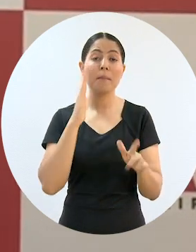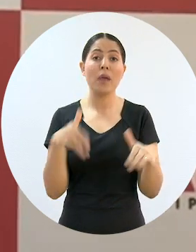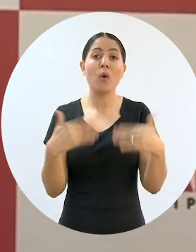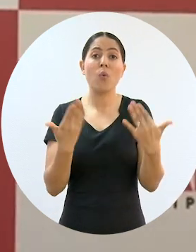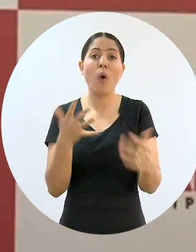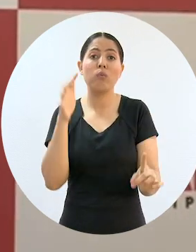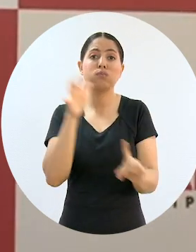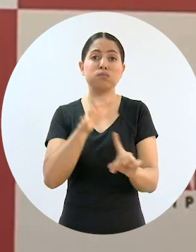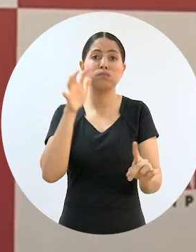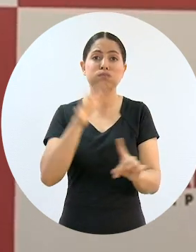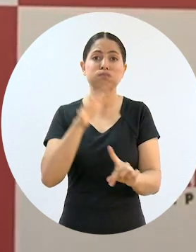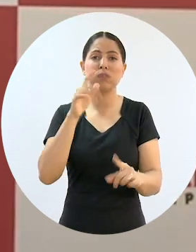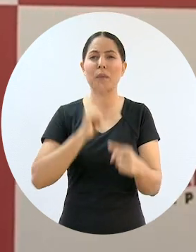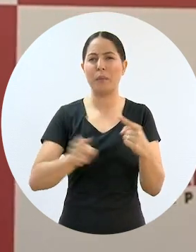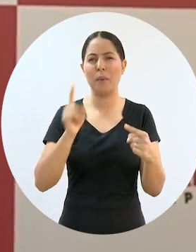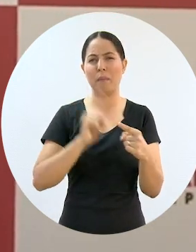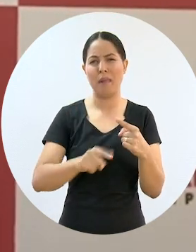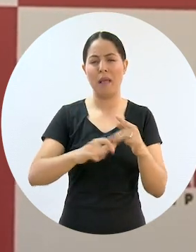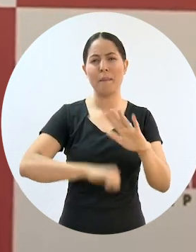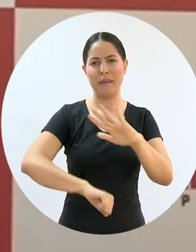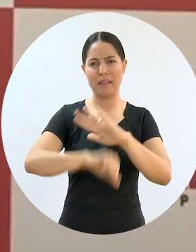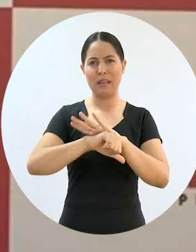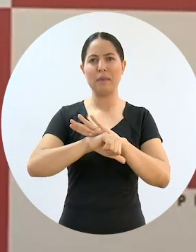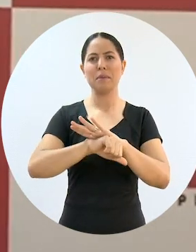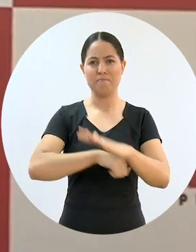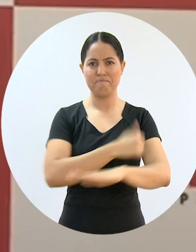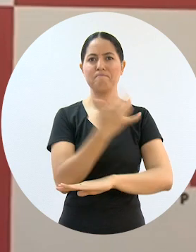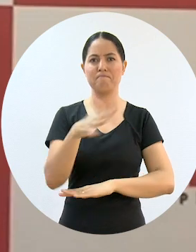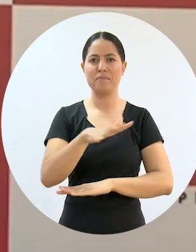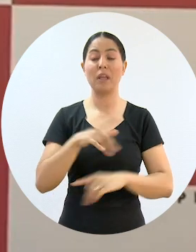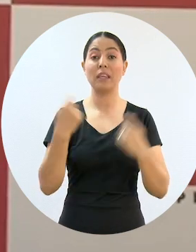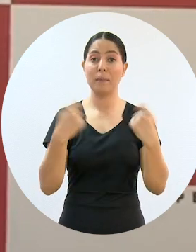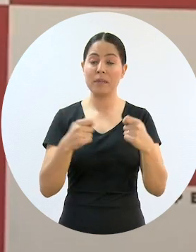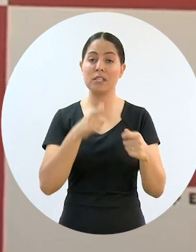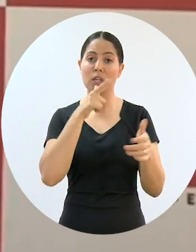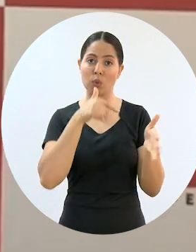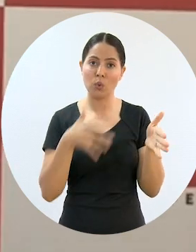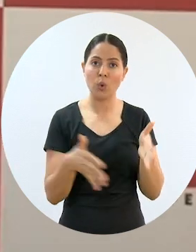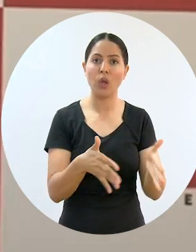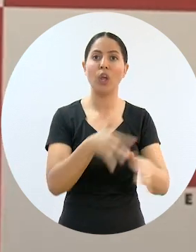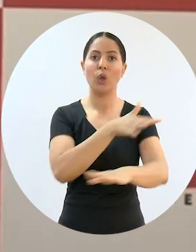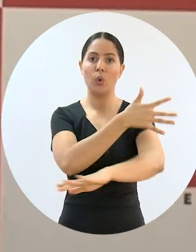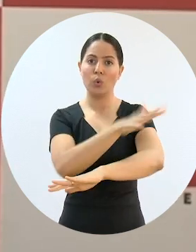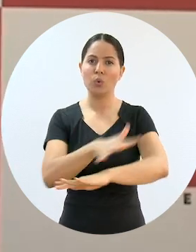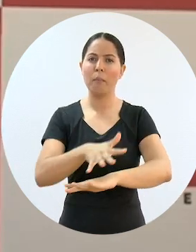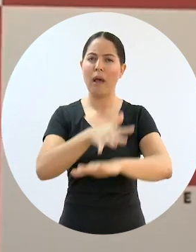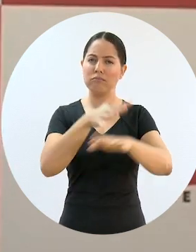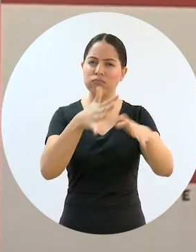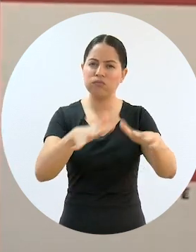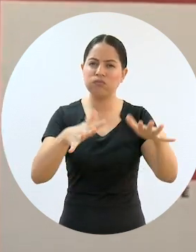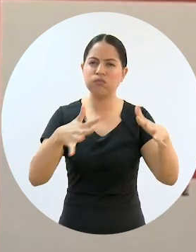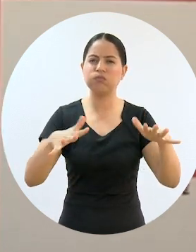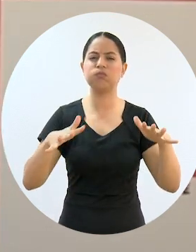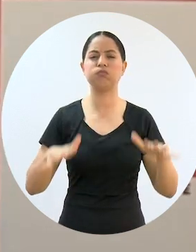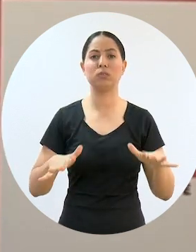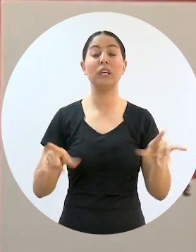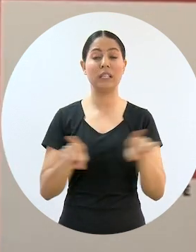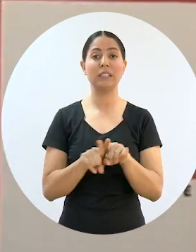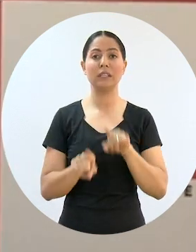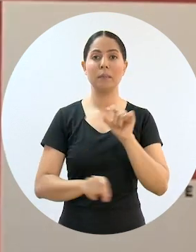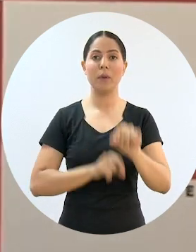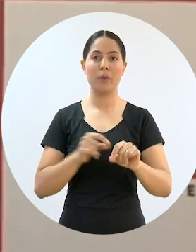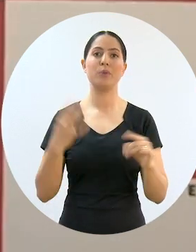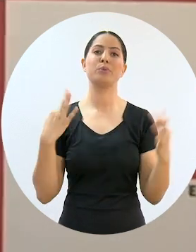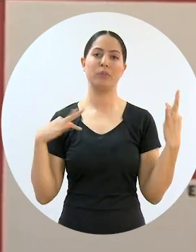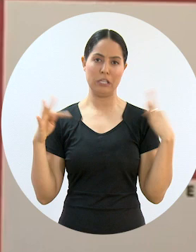esse crime ambiental está causando nas comunidades que precisam do mar, do rio e do oceano, bem